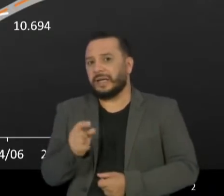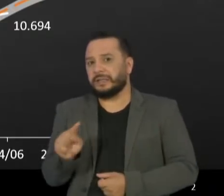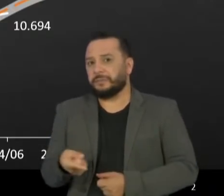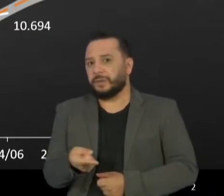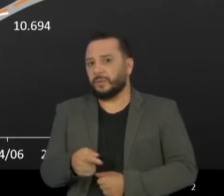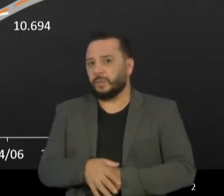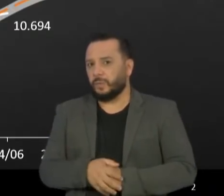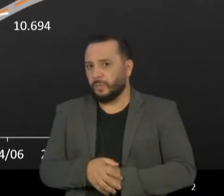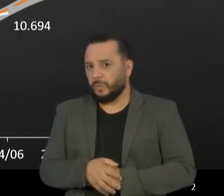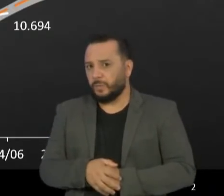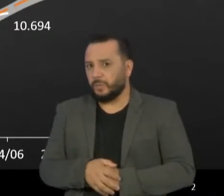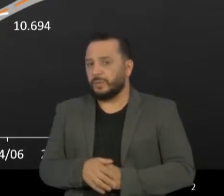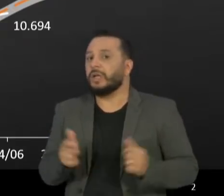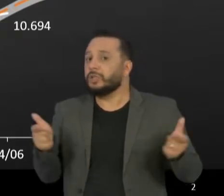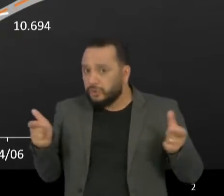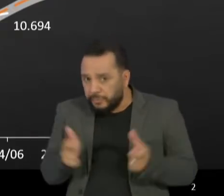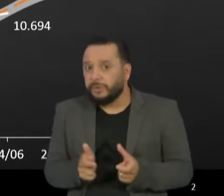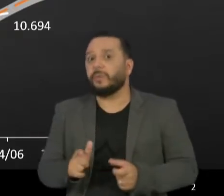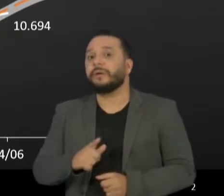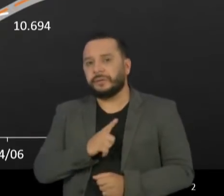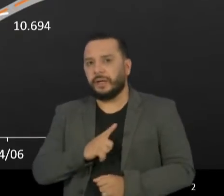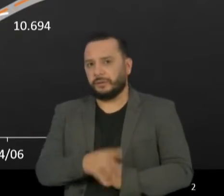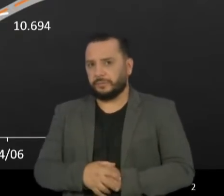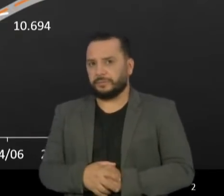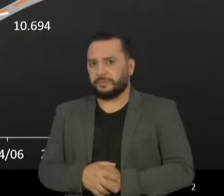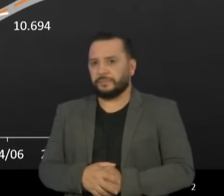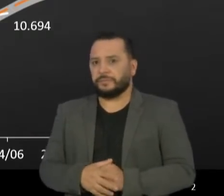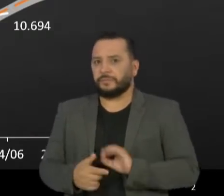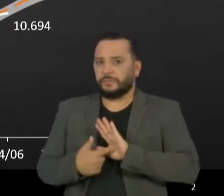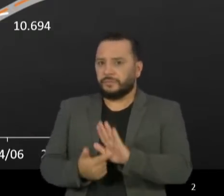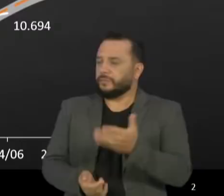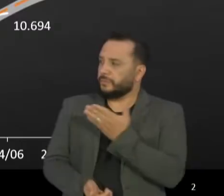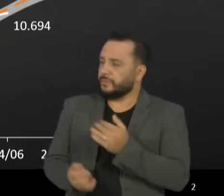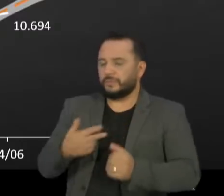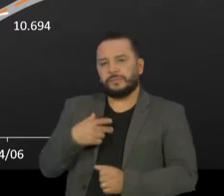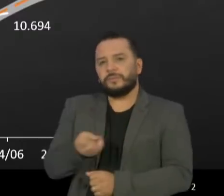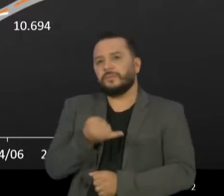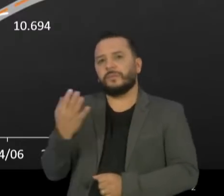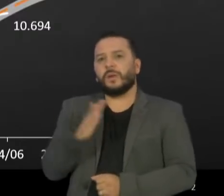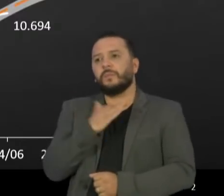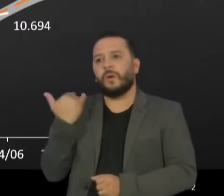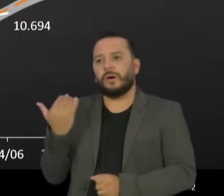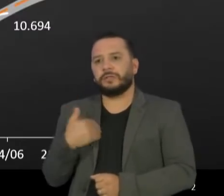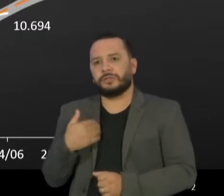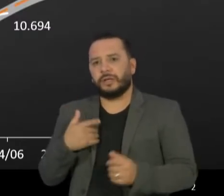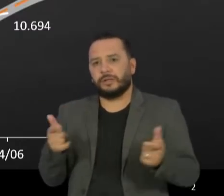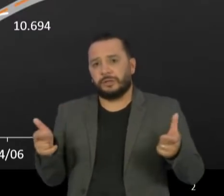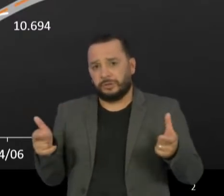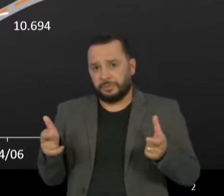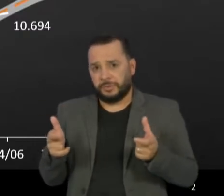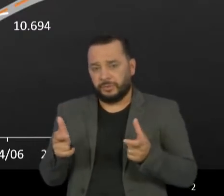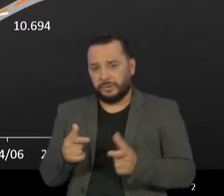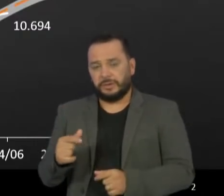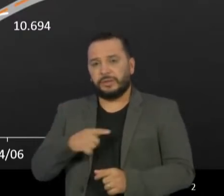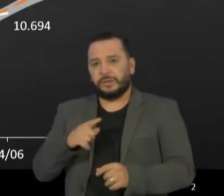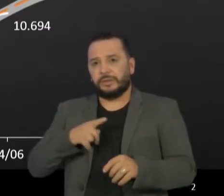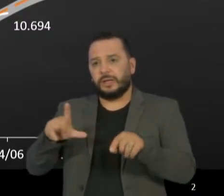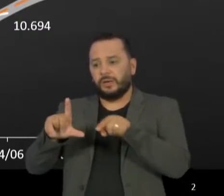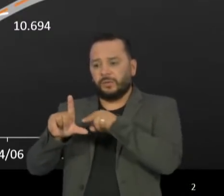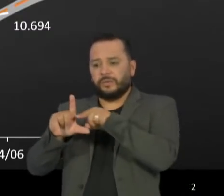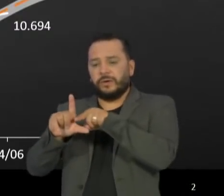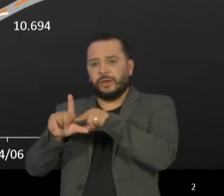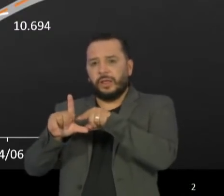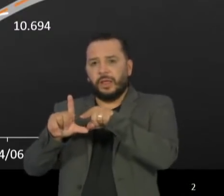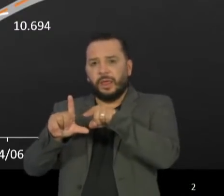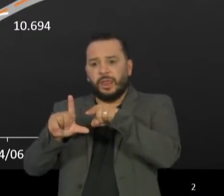coisa. E com essa tendência que foi demonstrada do número de óbitos diminuir, essa curva vai sendo ajustada e